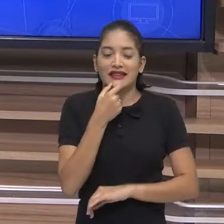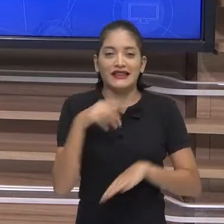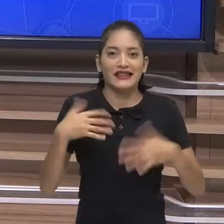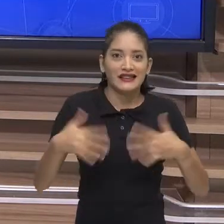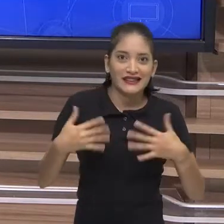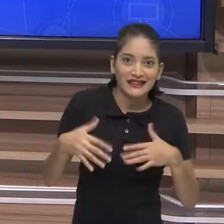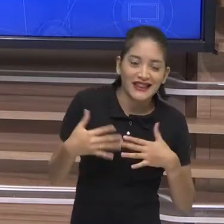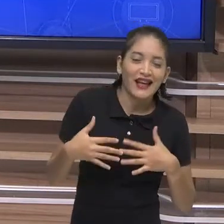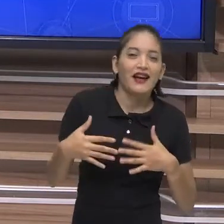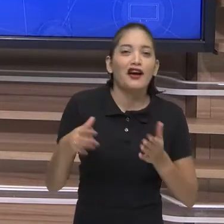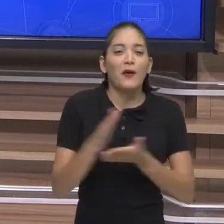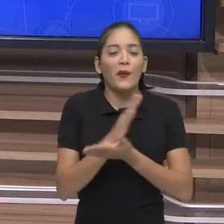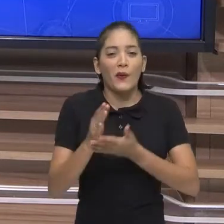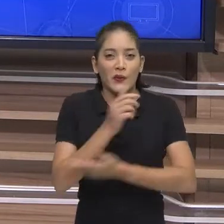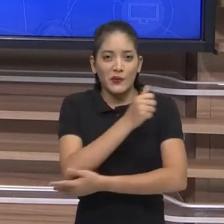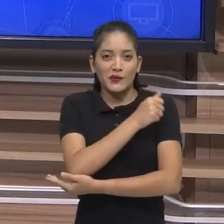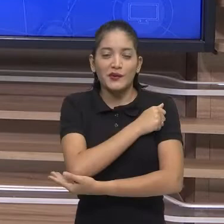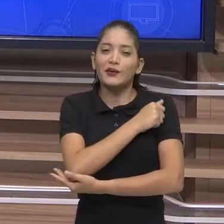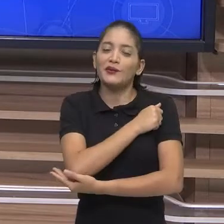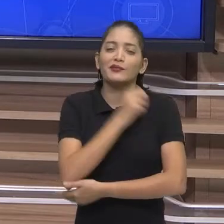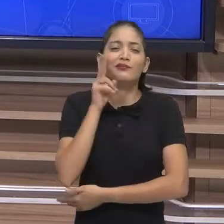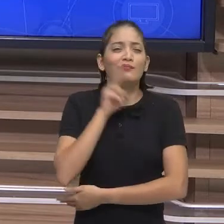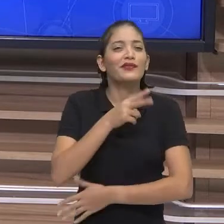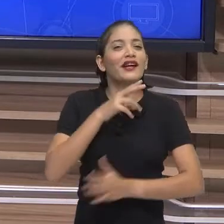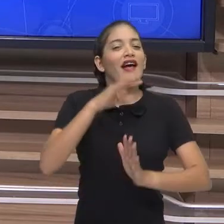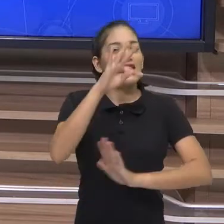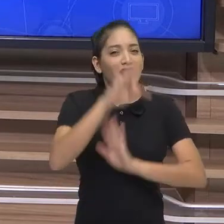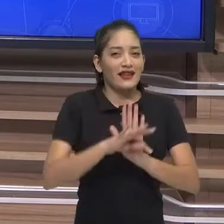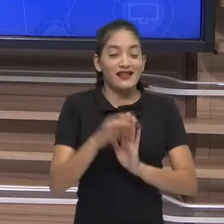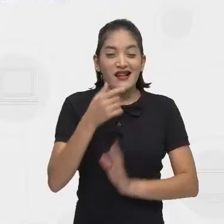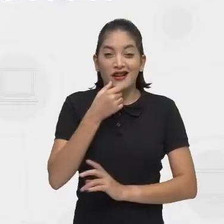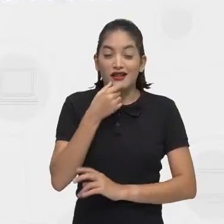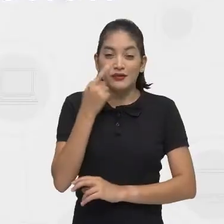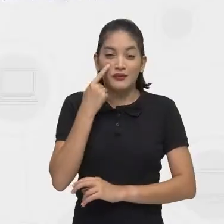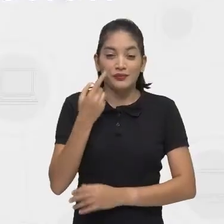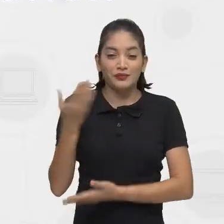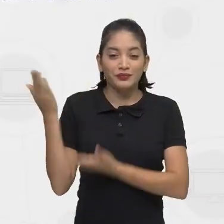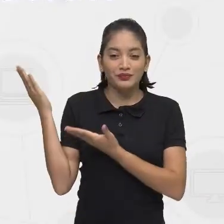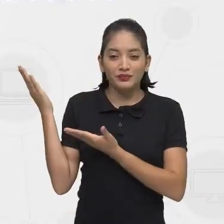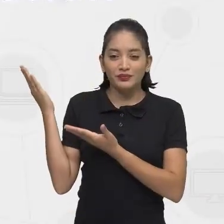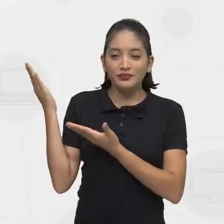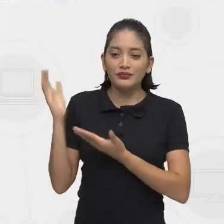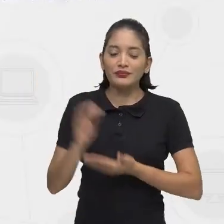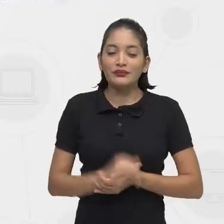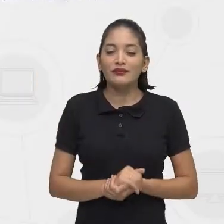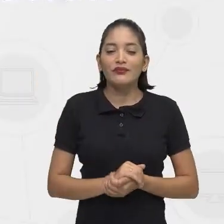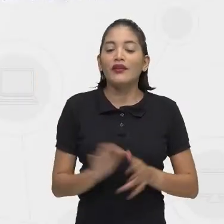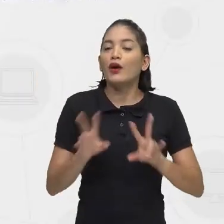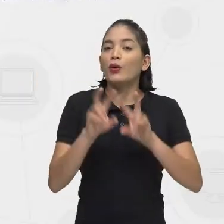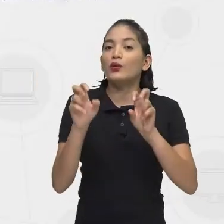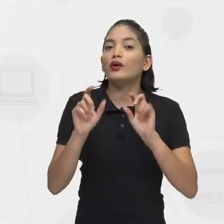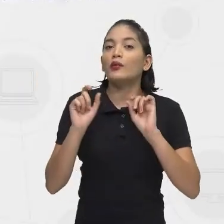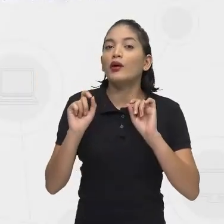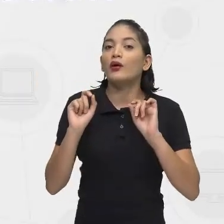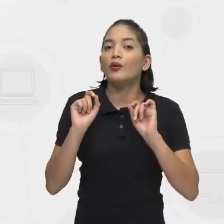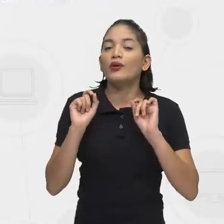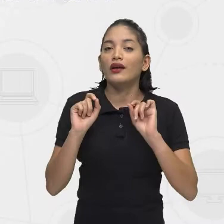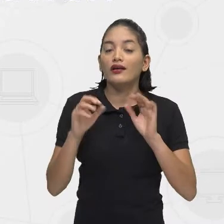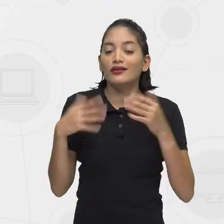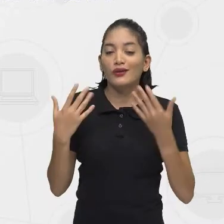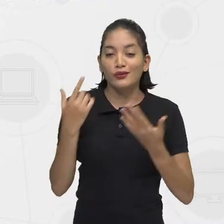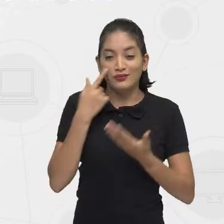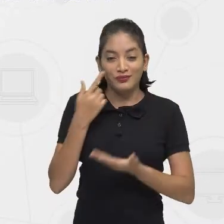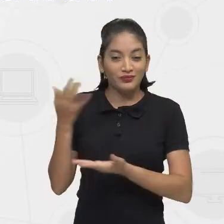dos alunos quando se deparam com o texto em inglês. Vejam comigo. Então, o tema da aula é Reading